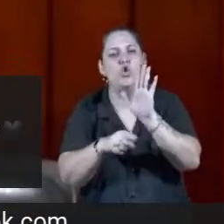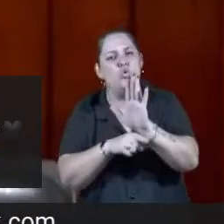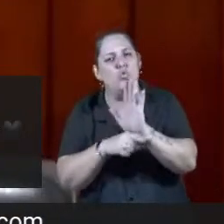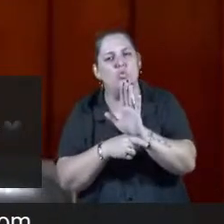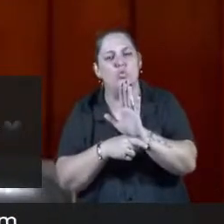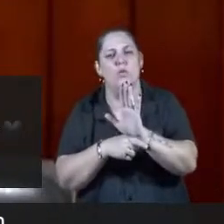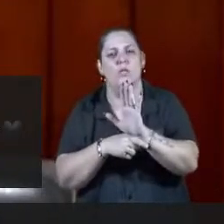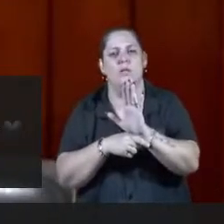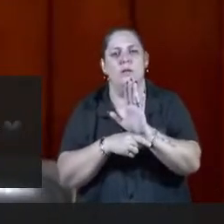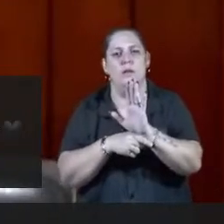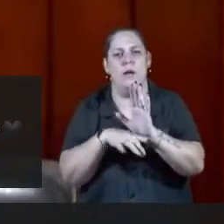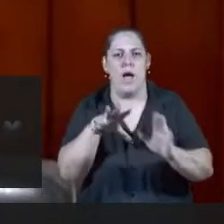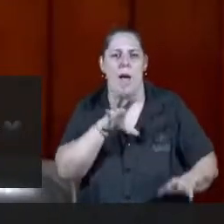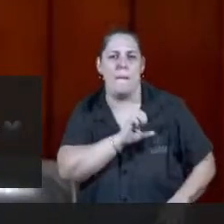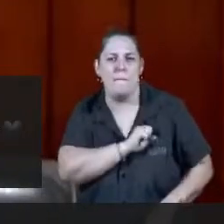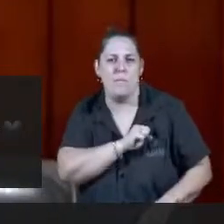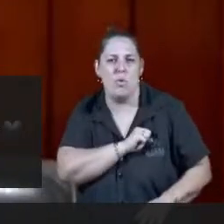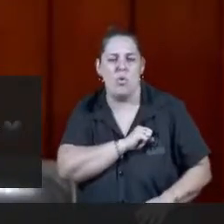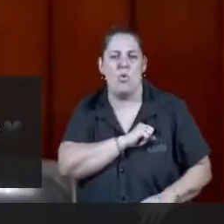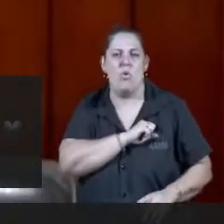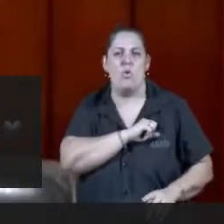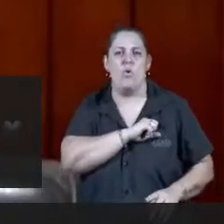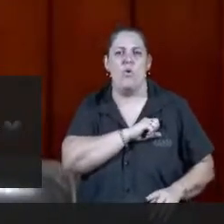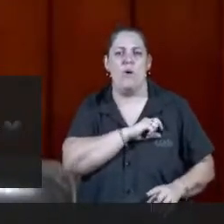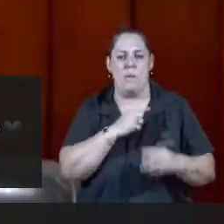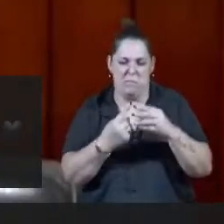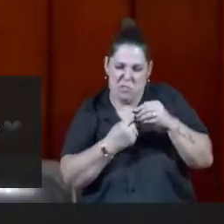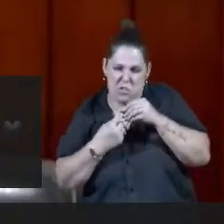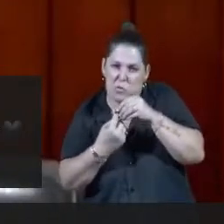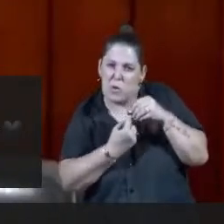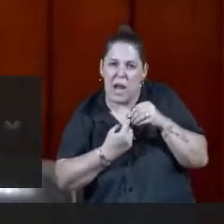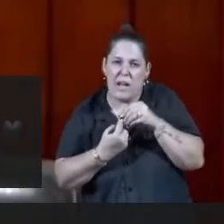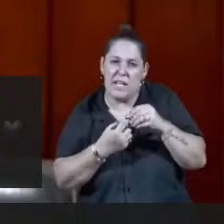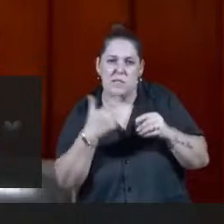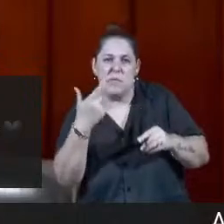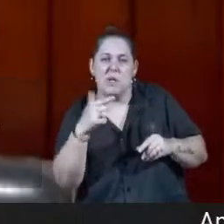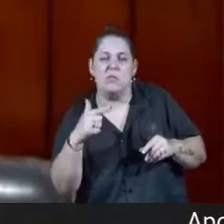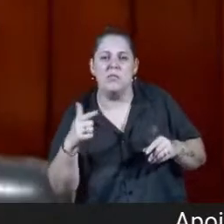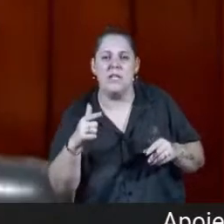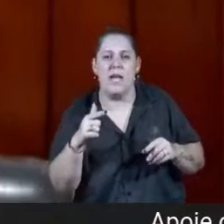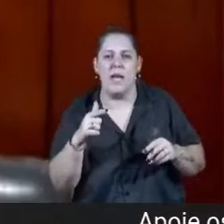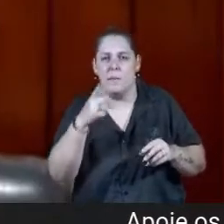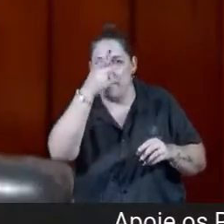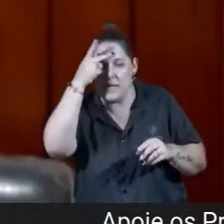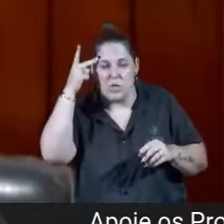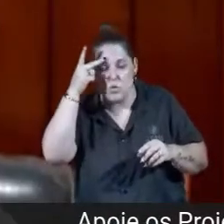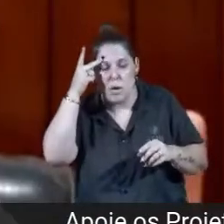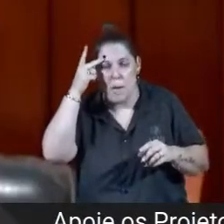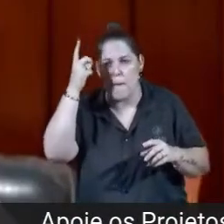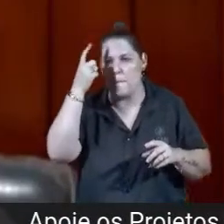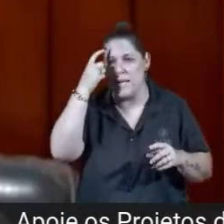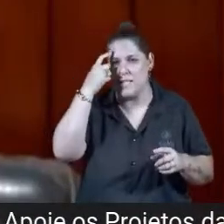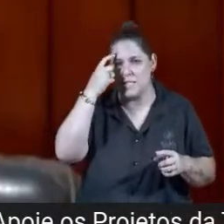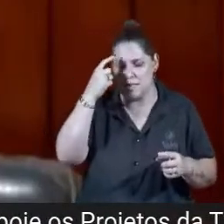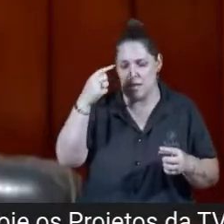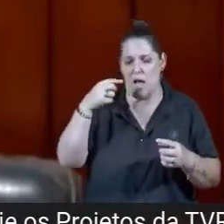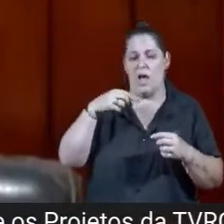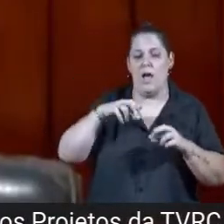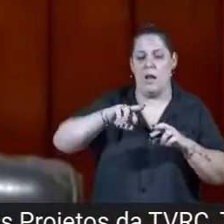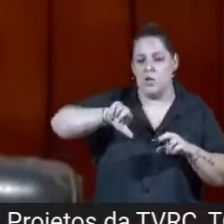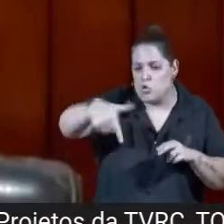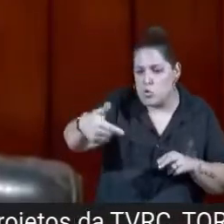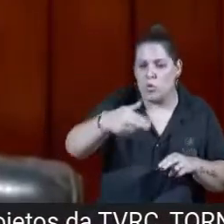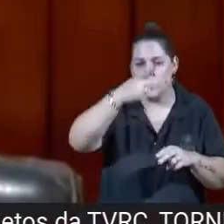solidariedade, um modelo menos individualista da matriz econômica deva prevalecer. E eu olhando distante,